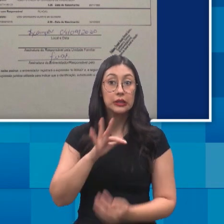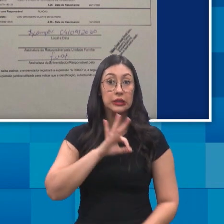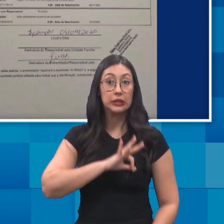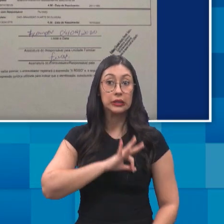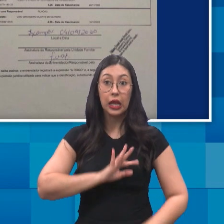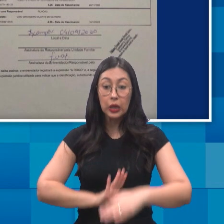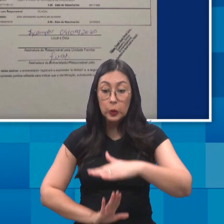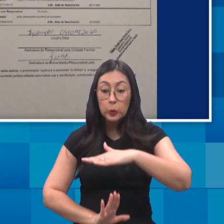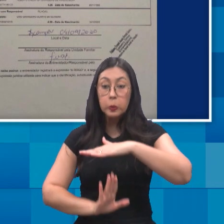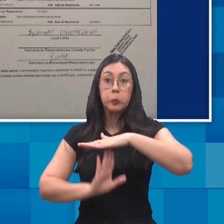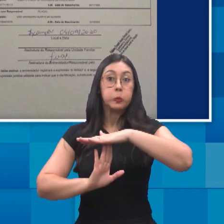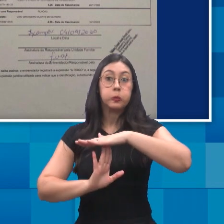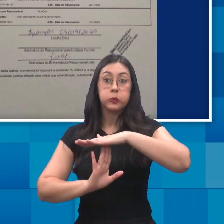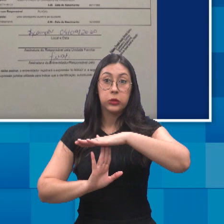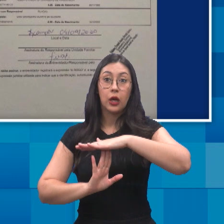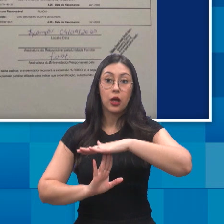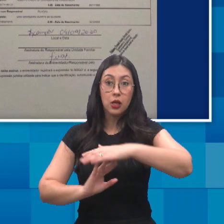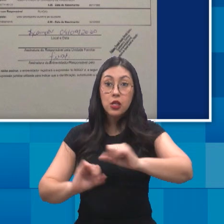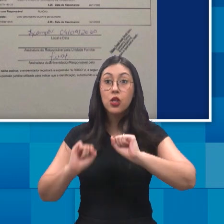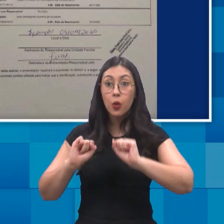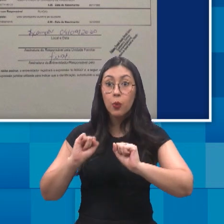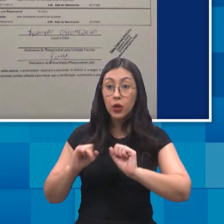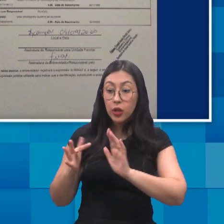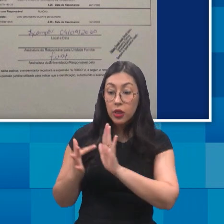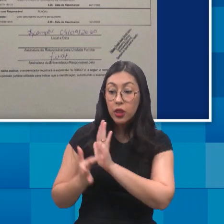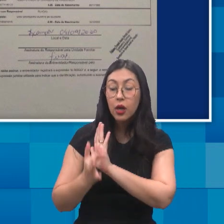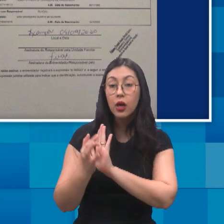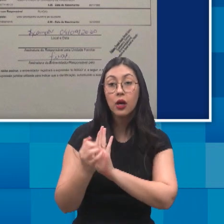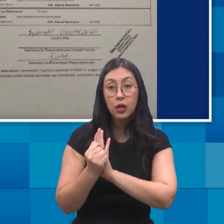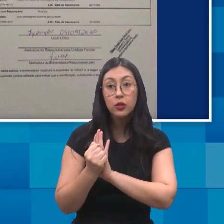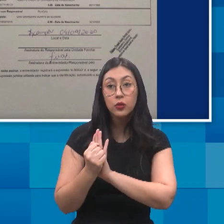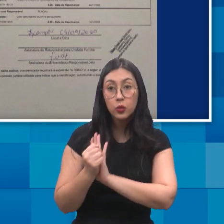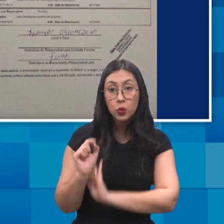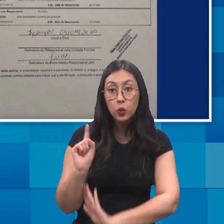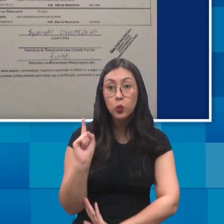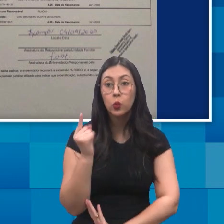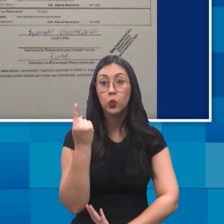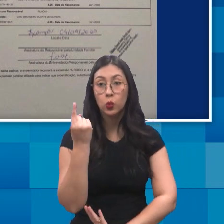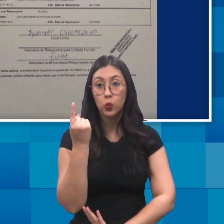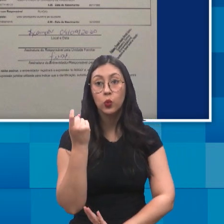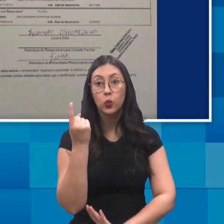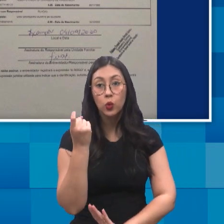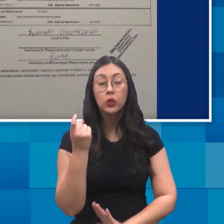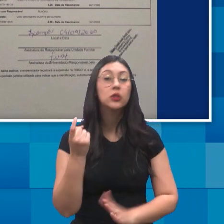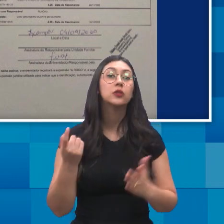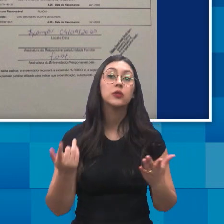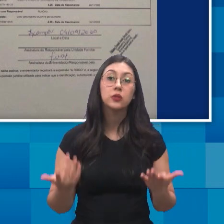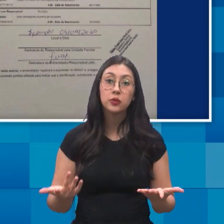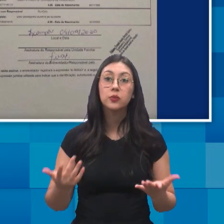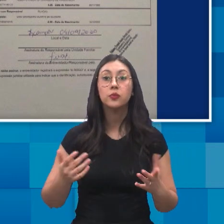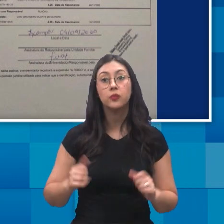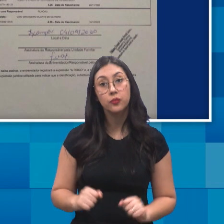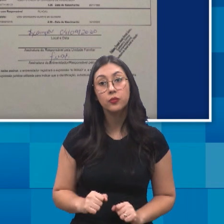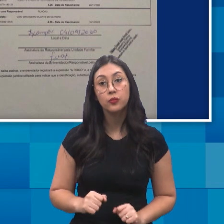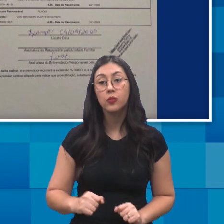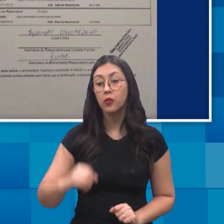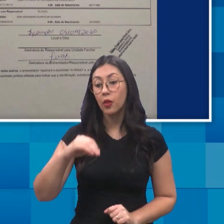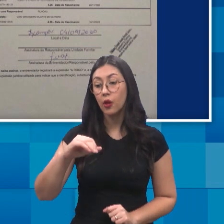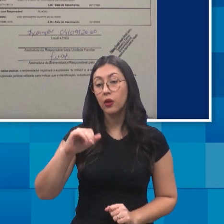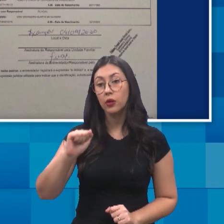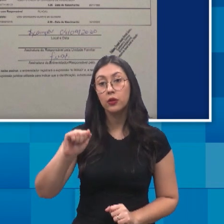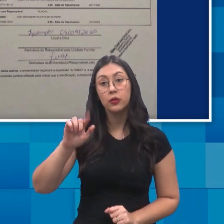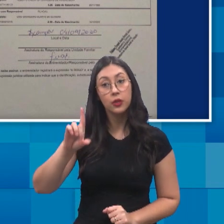fazem parte do CadÚnico. Elas estão inscritas no cadastro universal aqui, dizendo